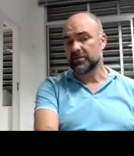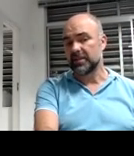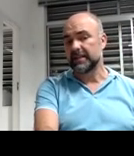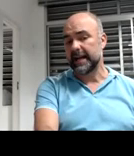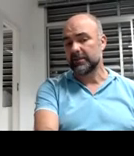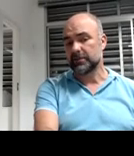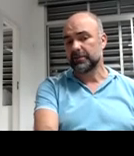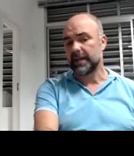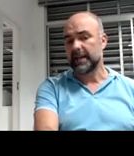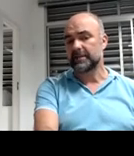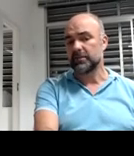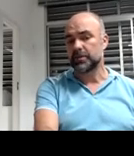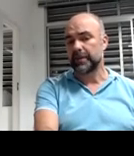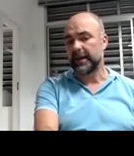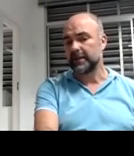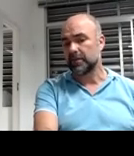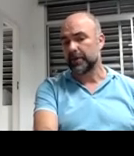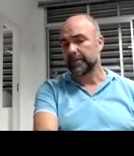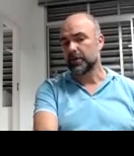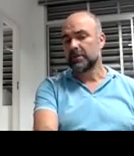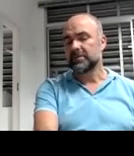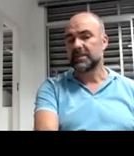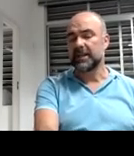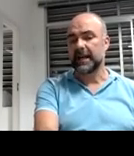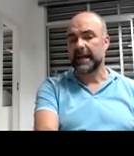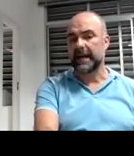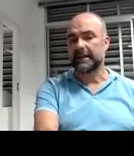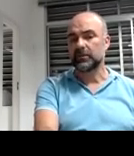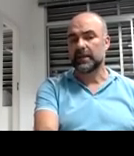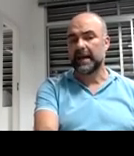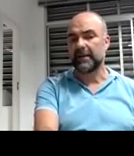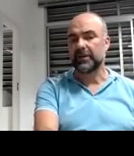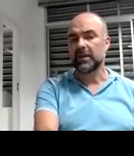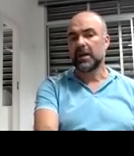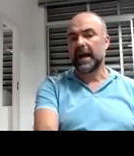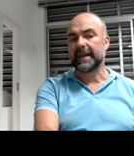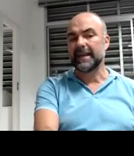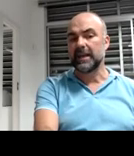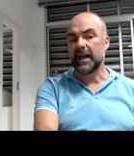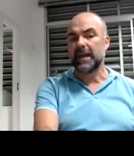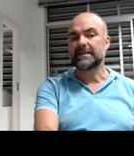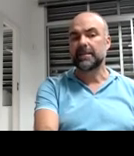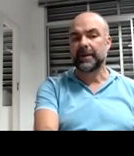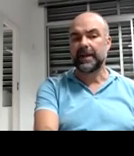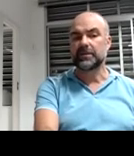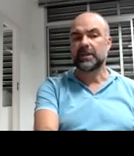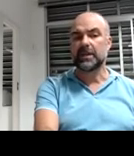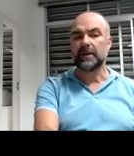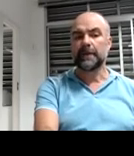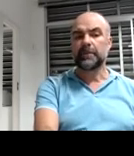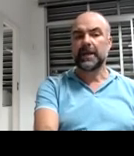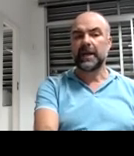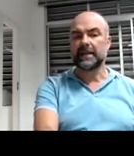habitats concentrados, né? Que são os prédios, o próprio CIA da CAT, o Darwin, aqui, esse prédio